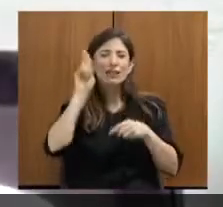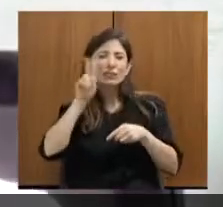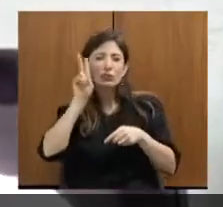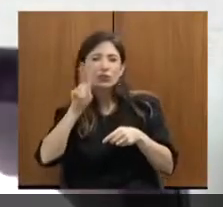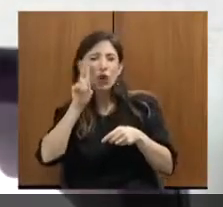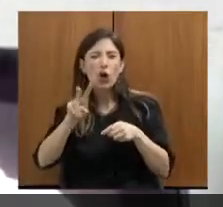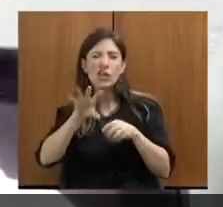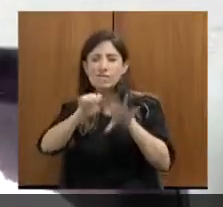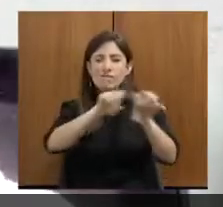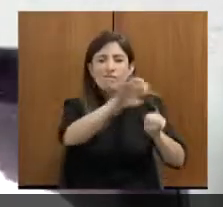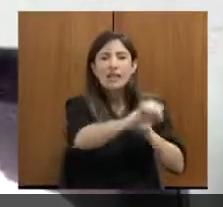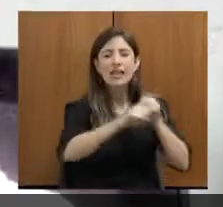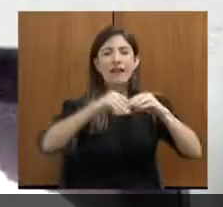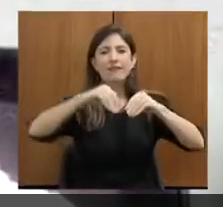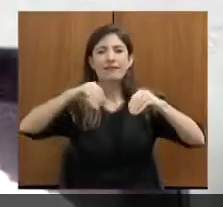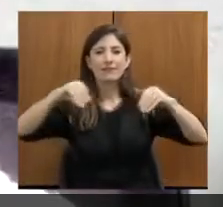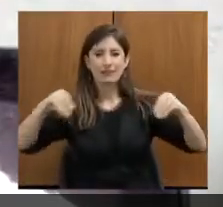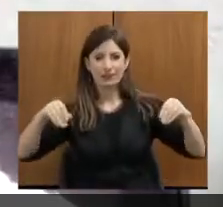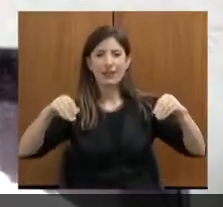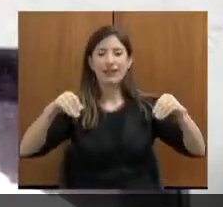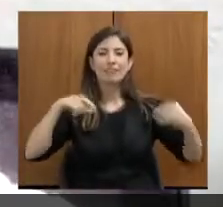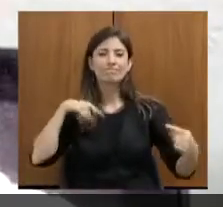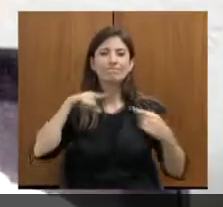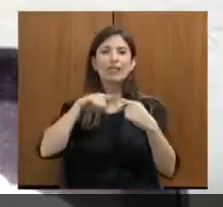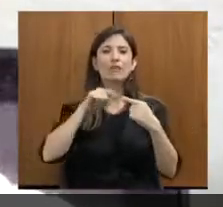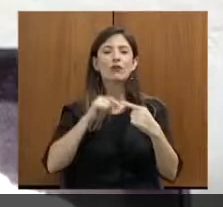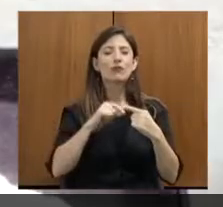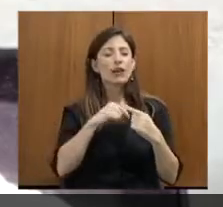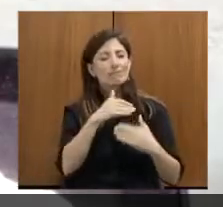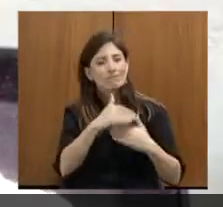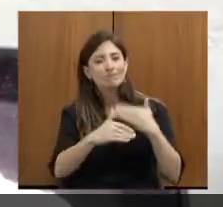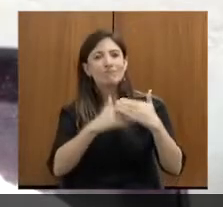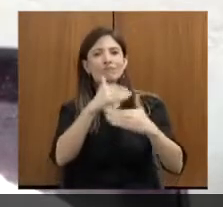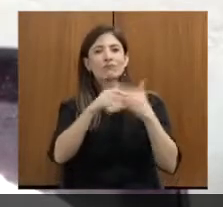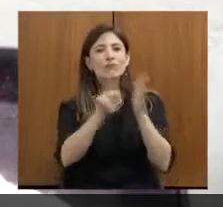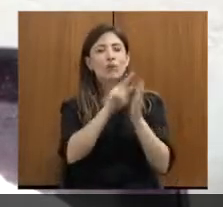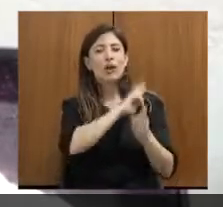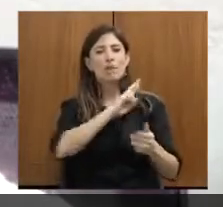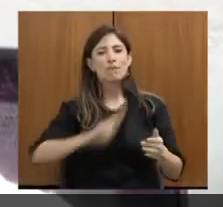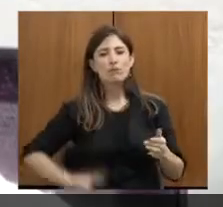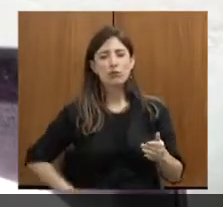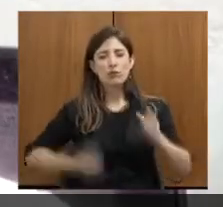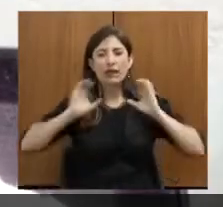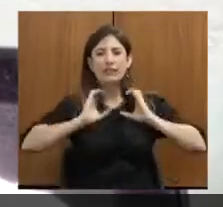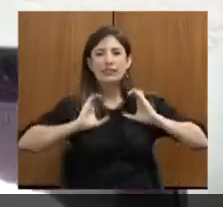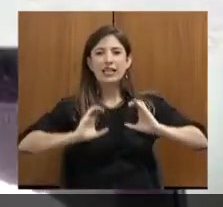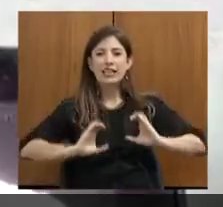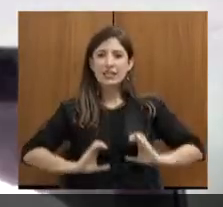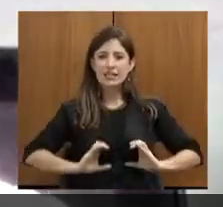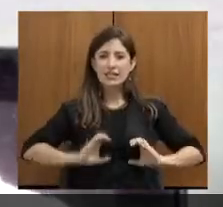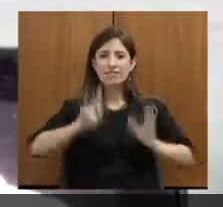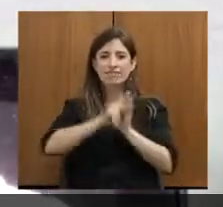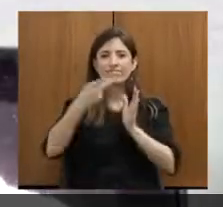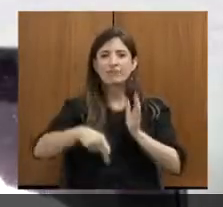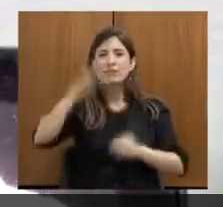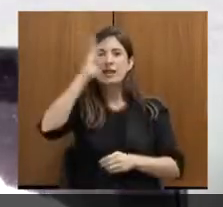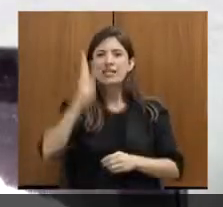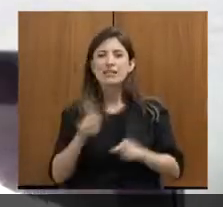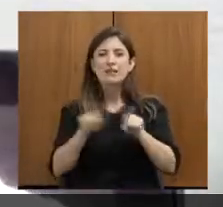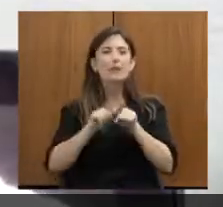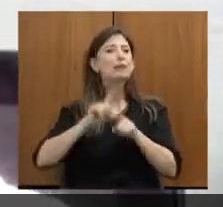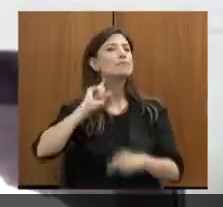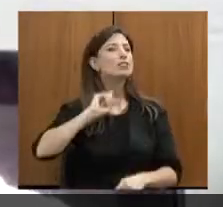é que dá é da república e da Cidadania limitada do Brasil em Minas